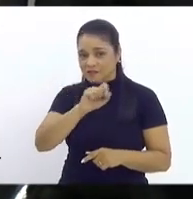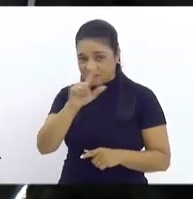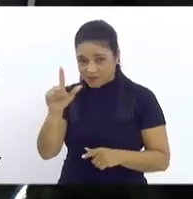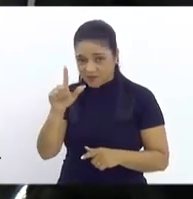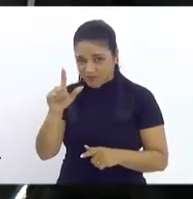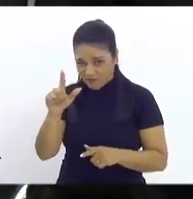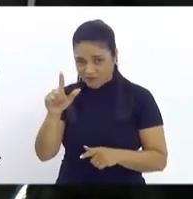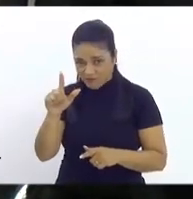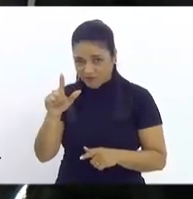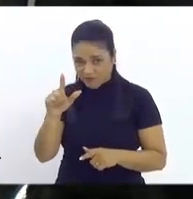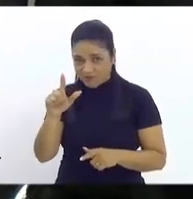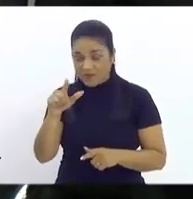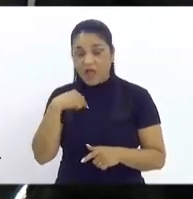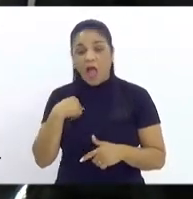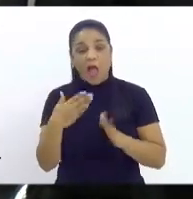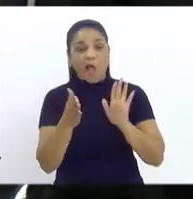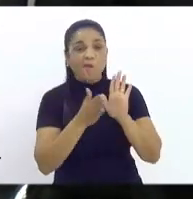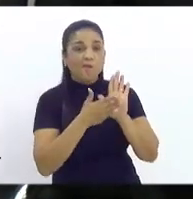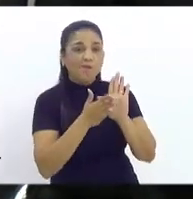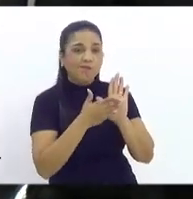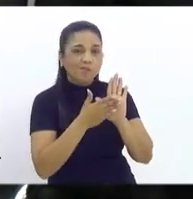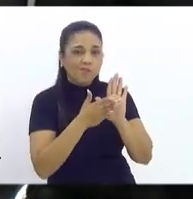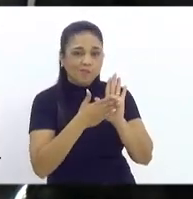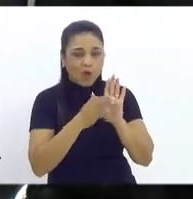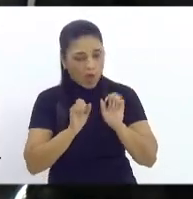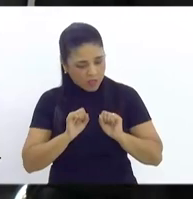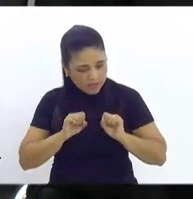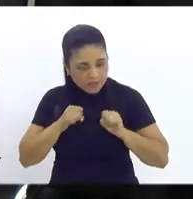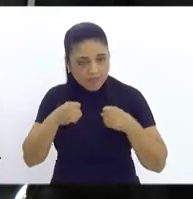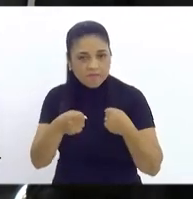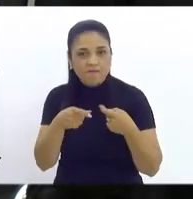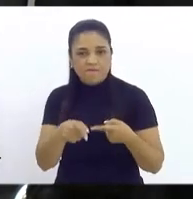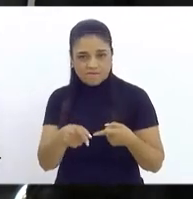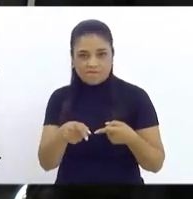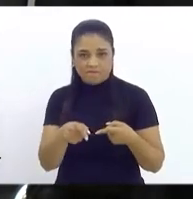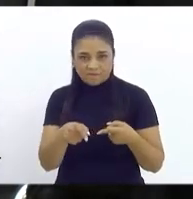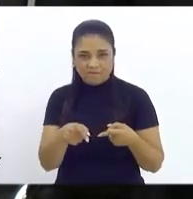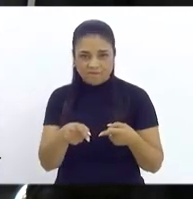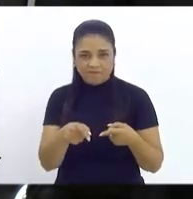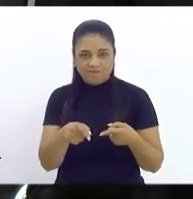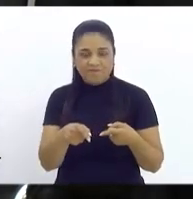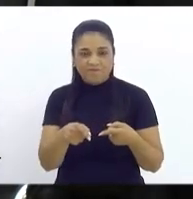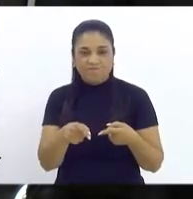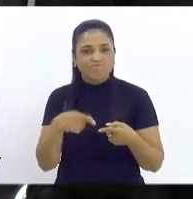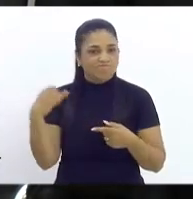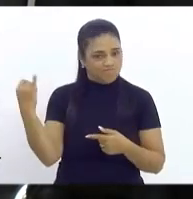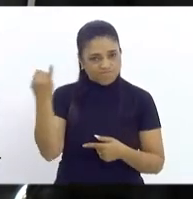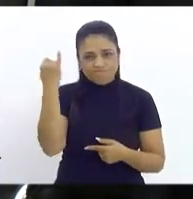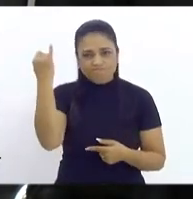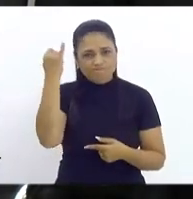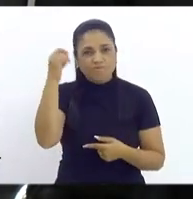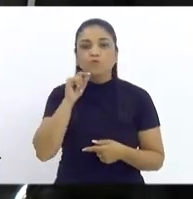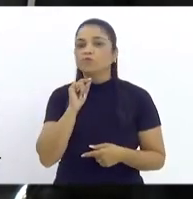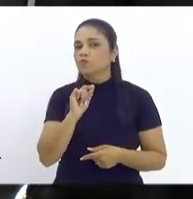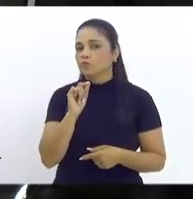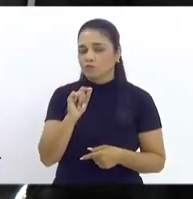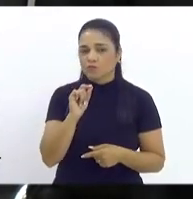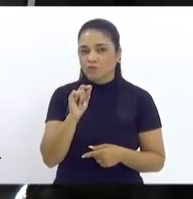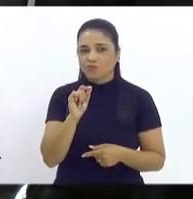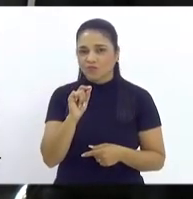nossa proposta, né, que a gente defende como uma questão importante,